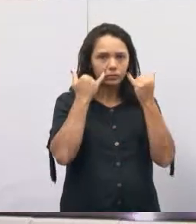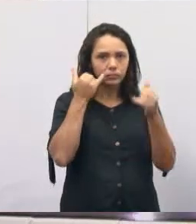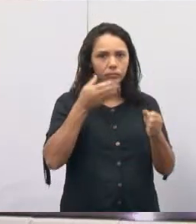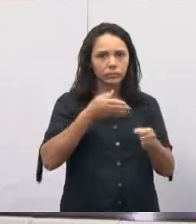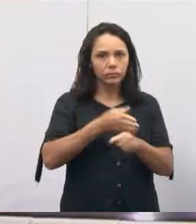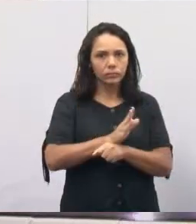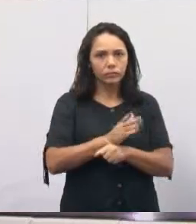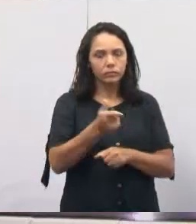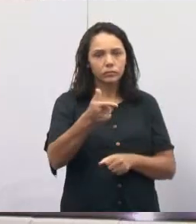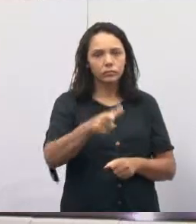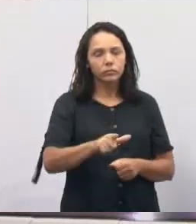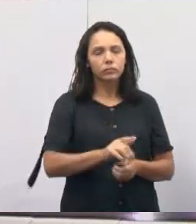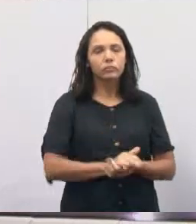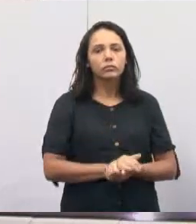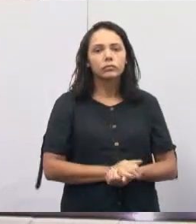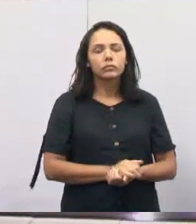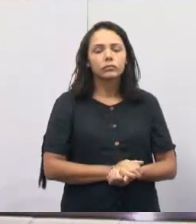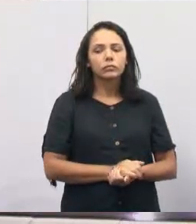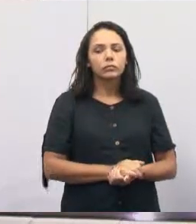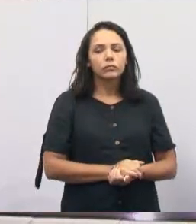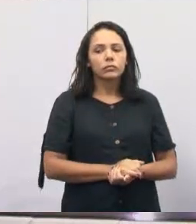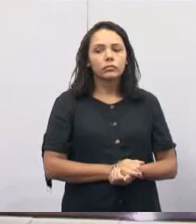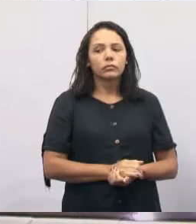informação. Pedido